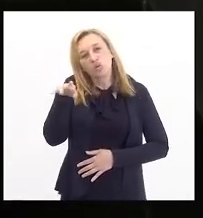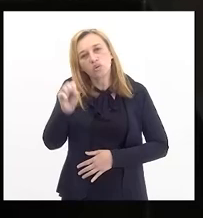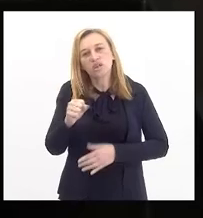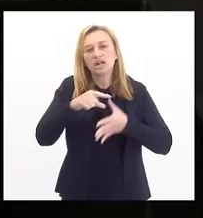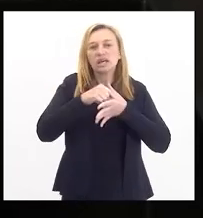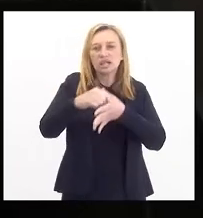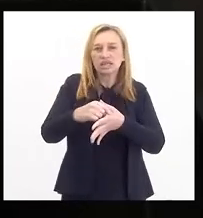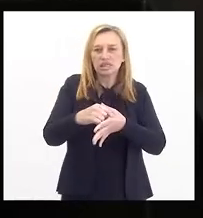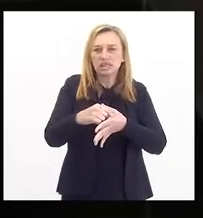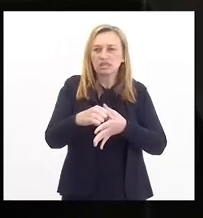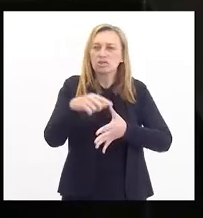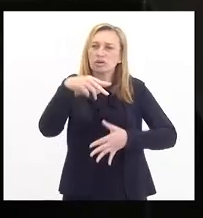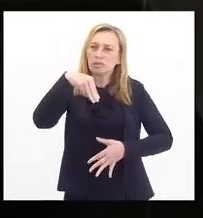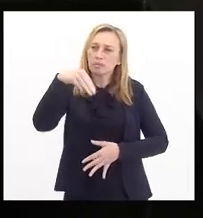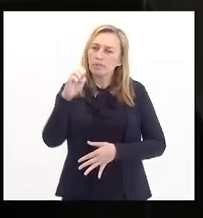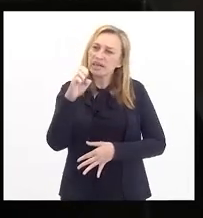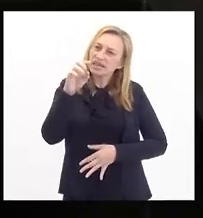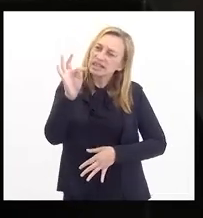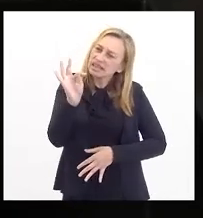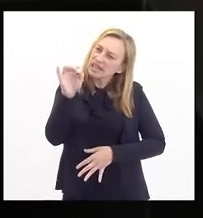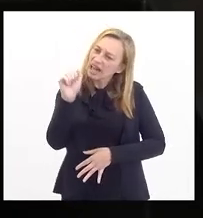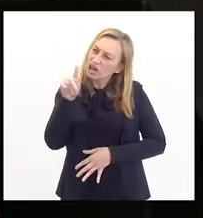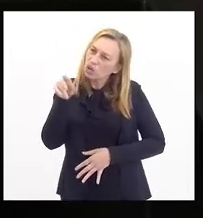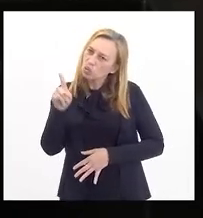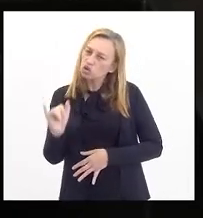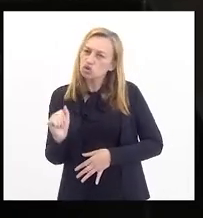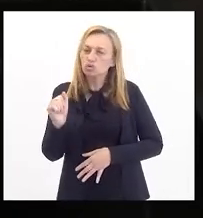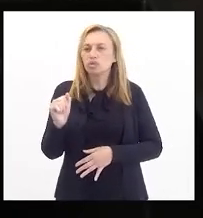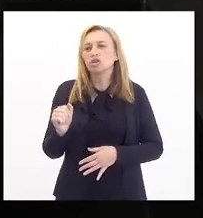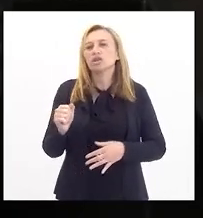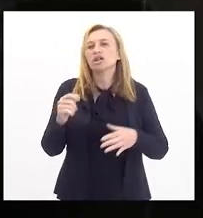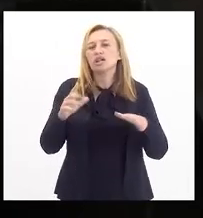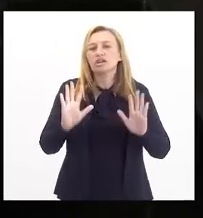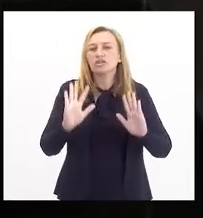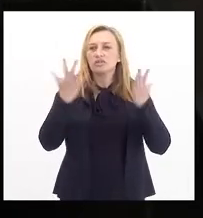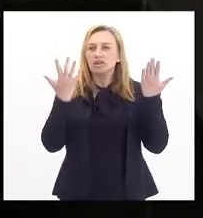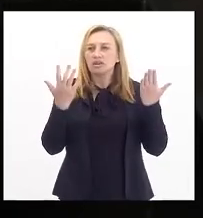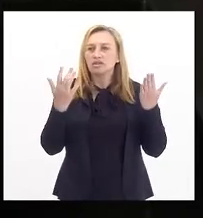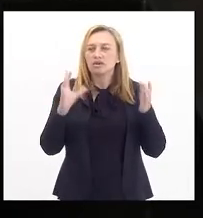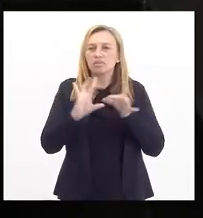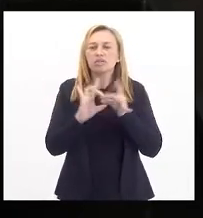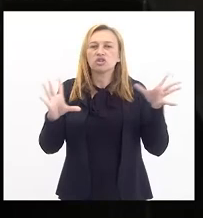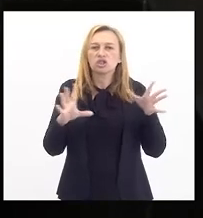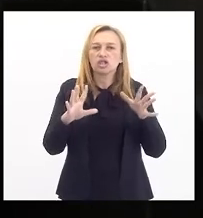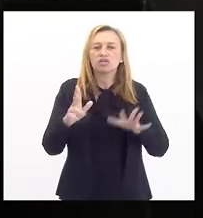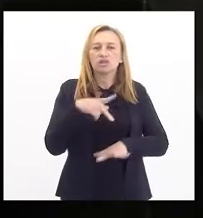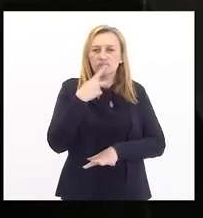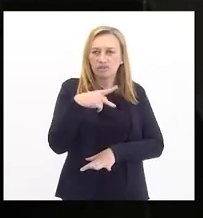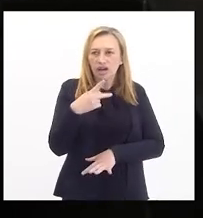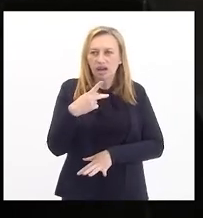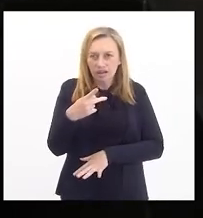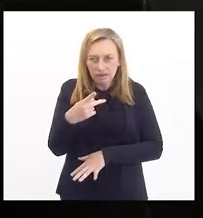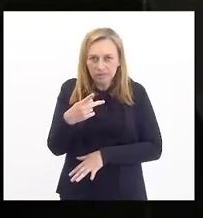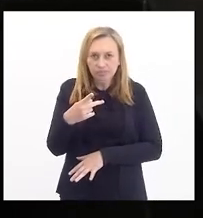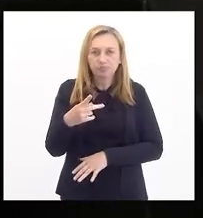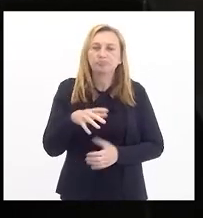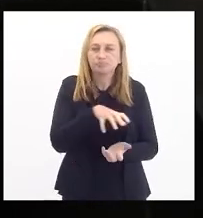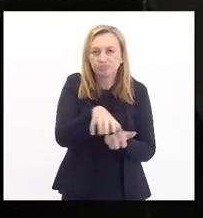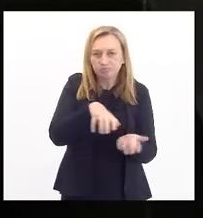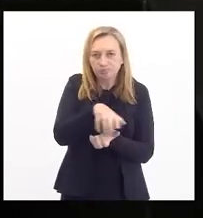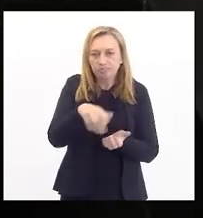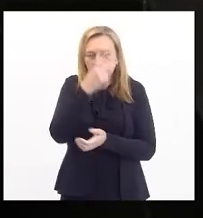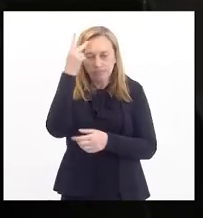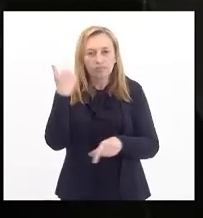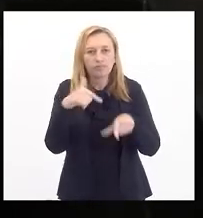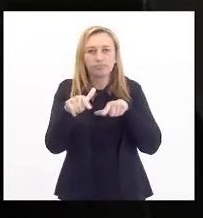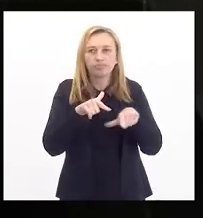metalúrgicos daquela cidade, e viva a luta pela democracia, pelas liberdades, pelo direito de manifestação, de expressão e de greve de